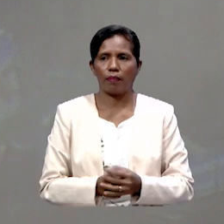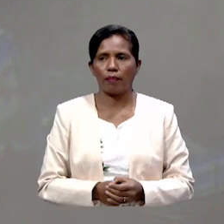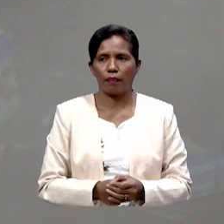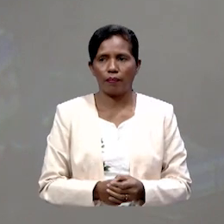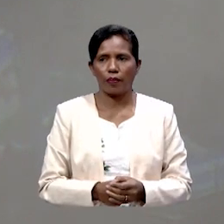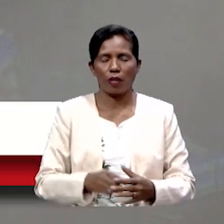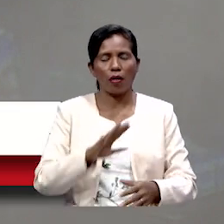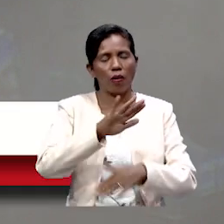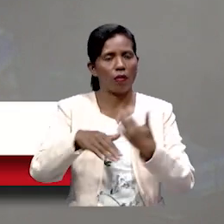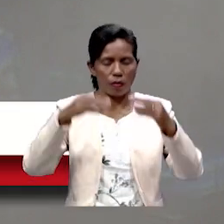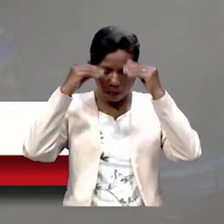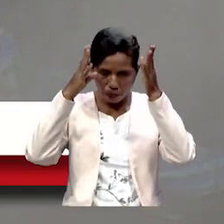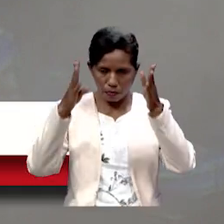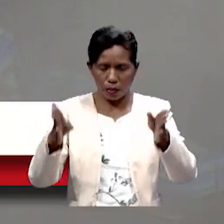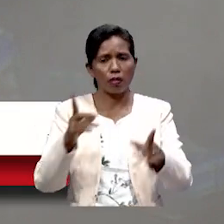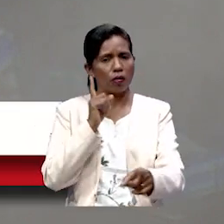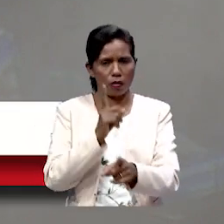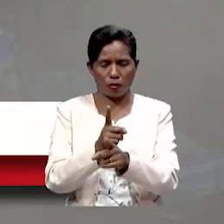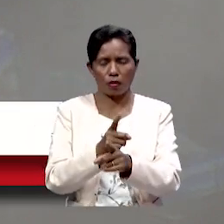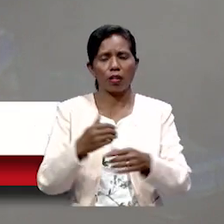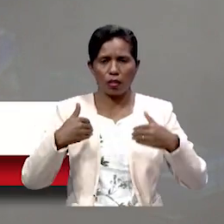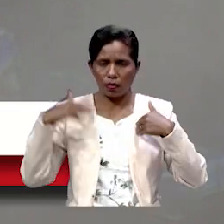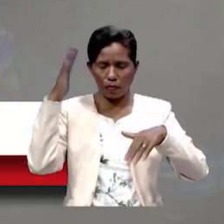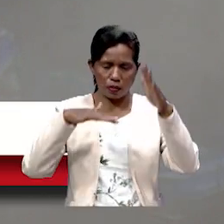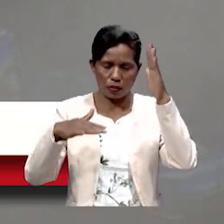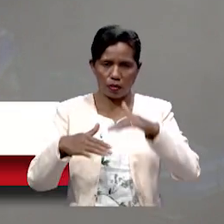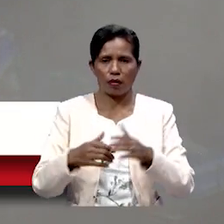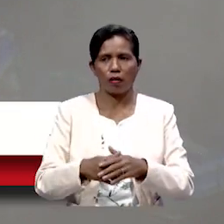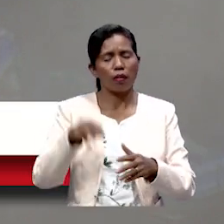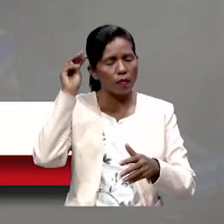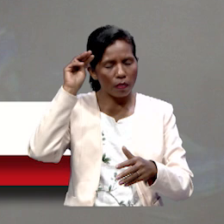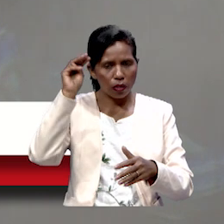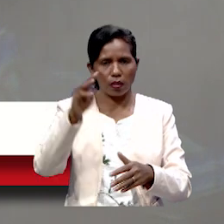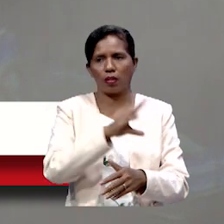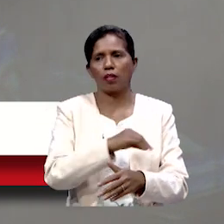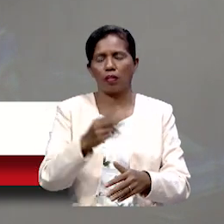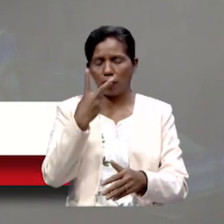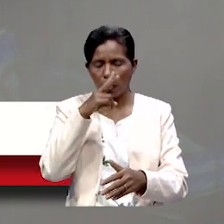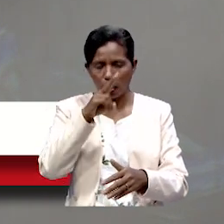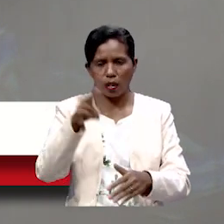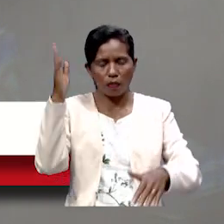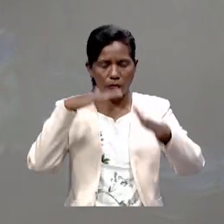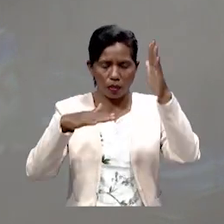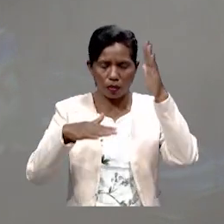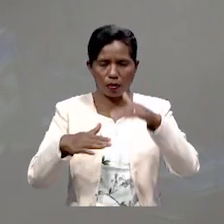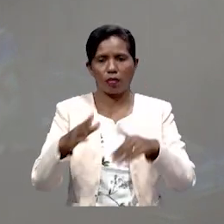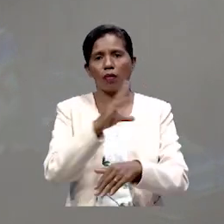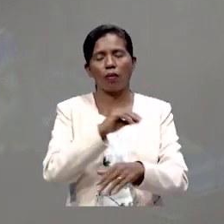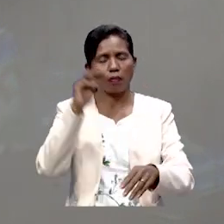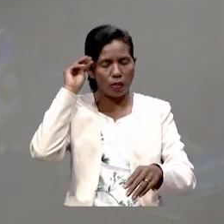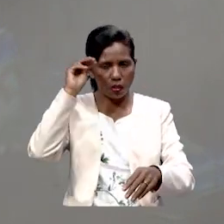professores contratados, realmente temos um problema. O seu ministro não é sensível aos problemas dos ministros,